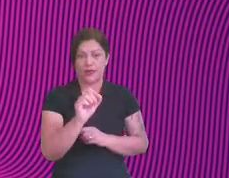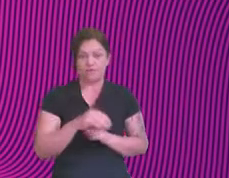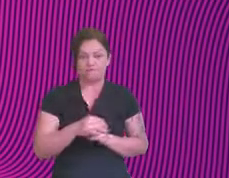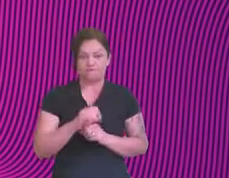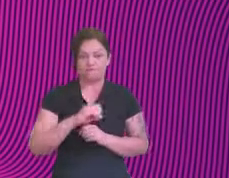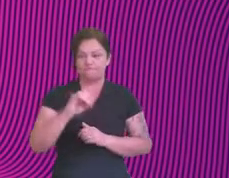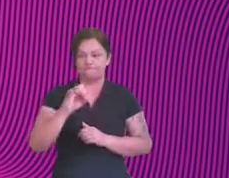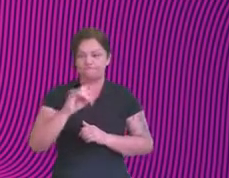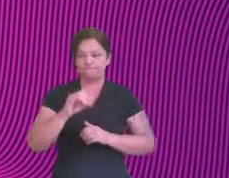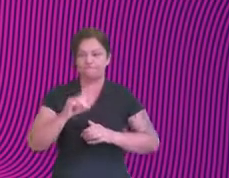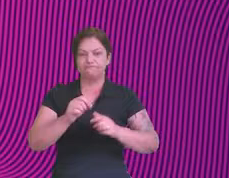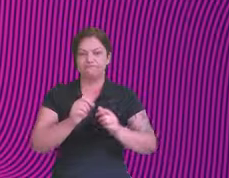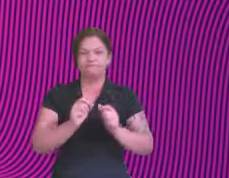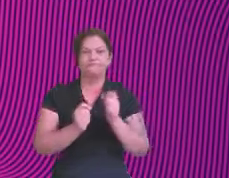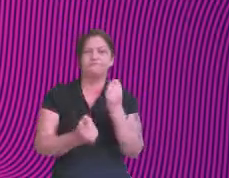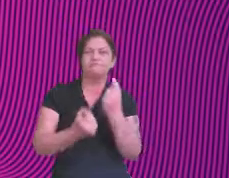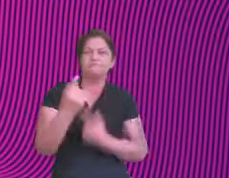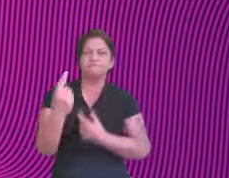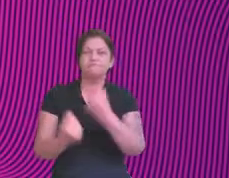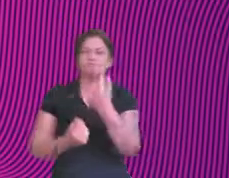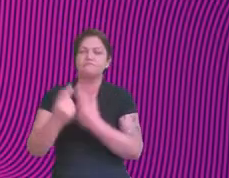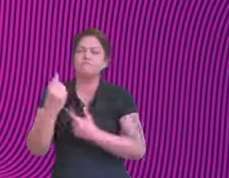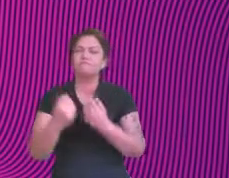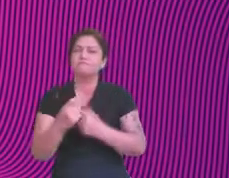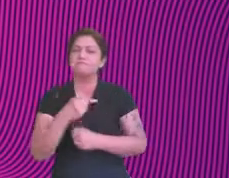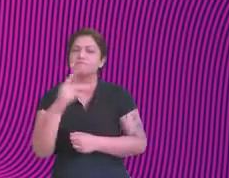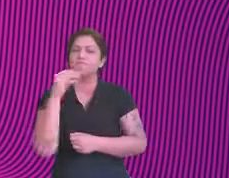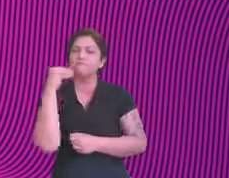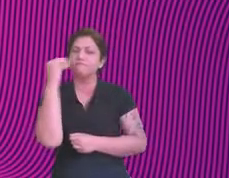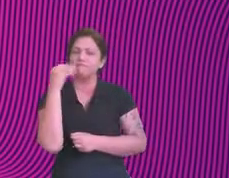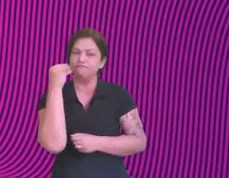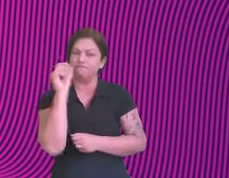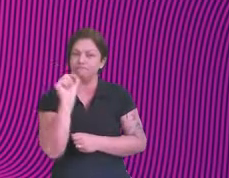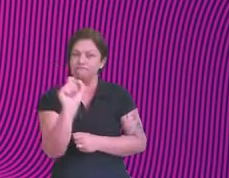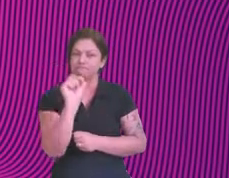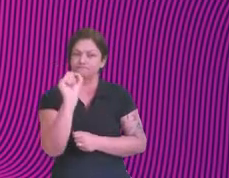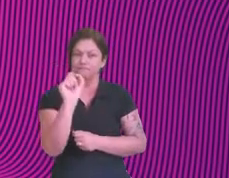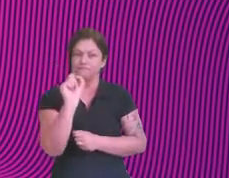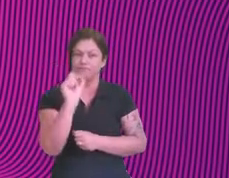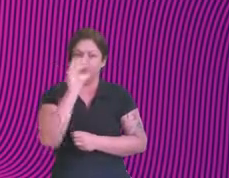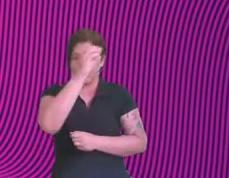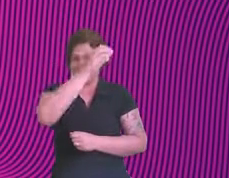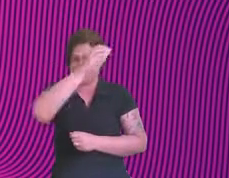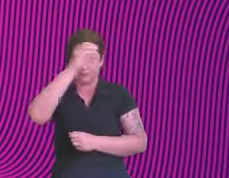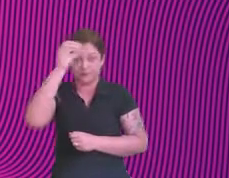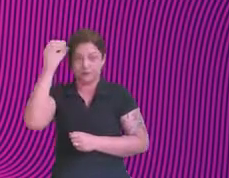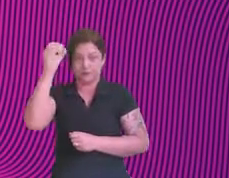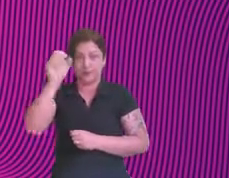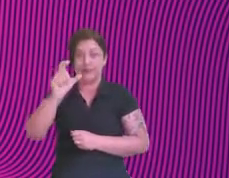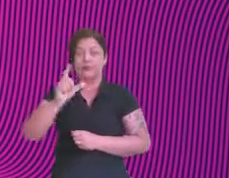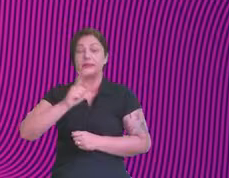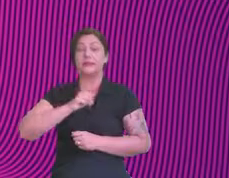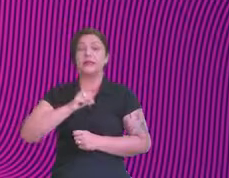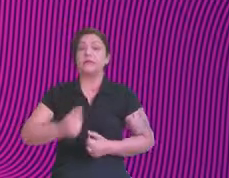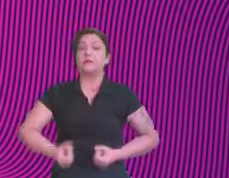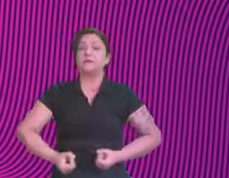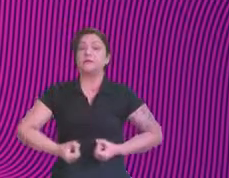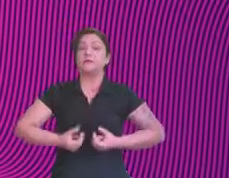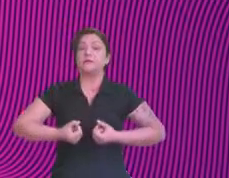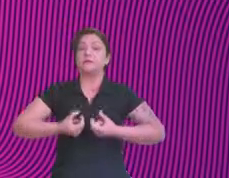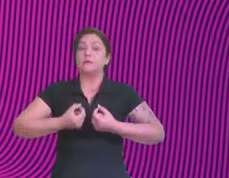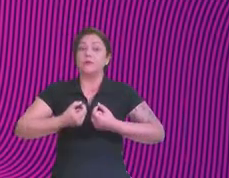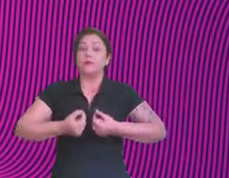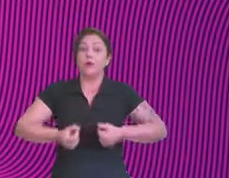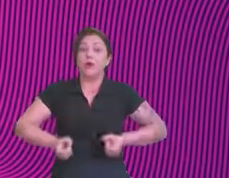atualmente você, né, dentro da sua especialidade, você está indicando para o câncer de ovário a HIPEC, baseado em tudo